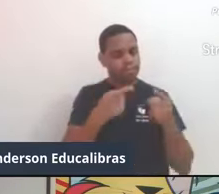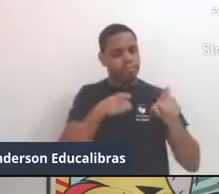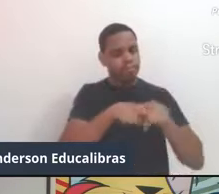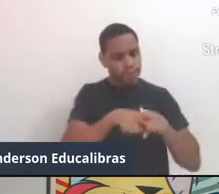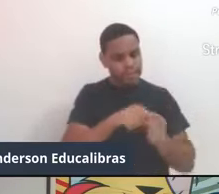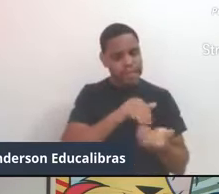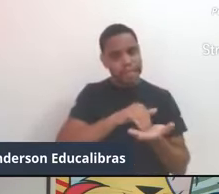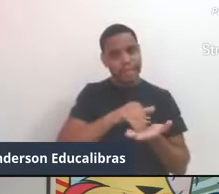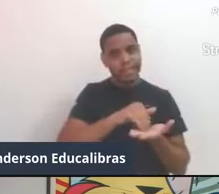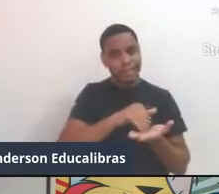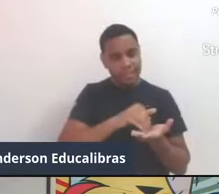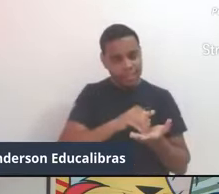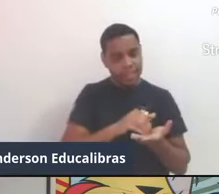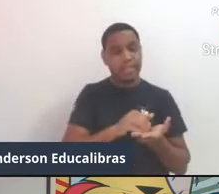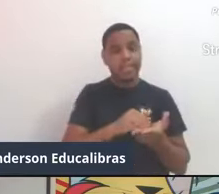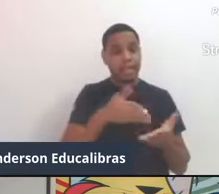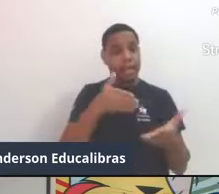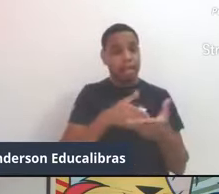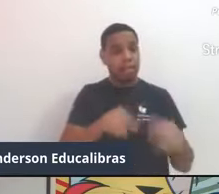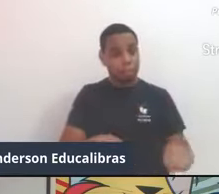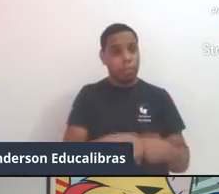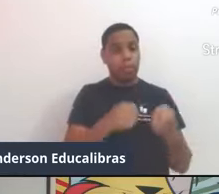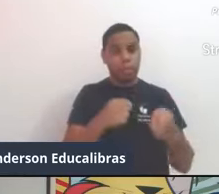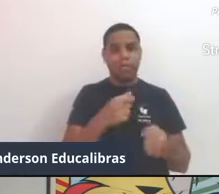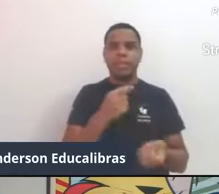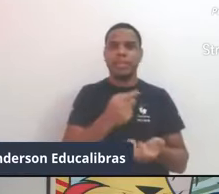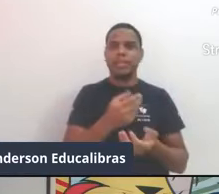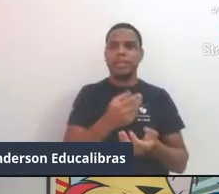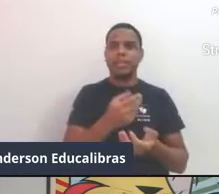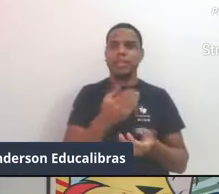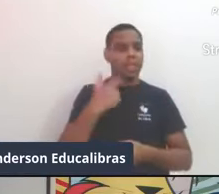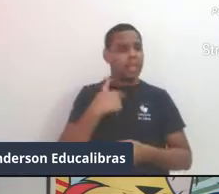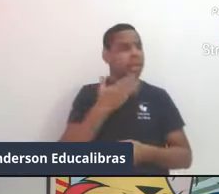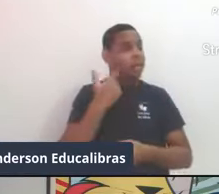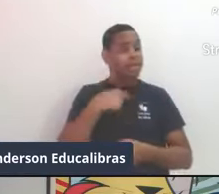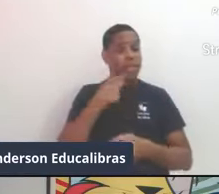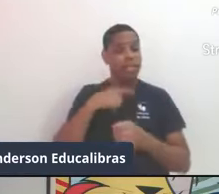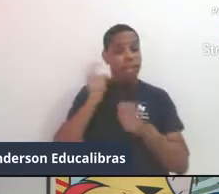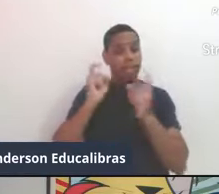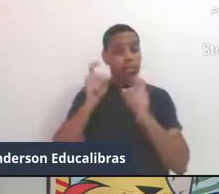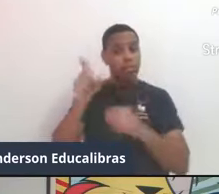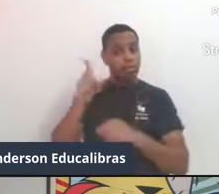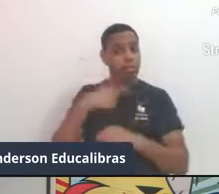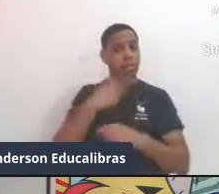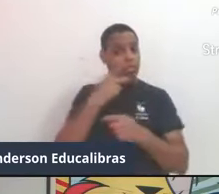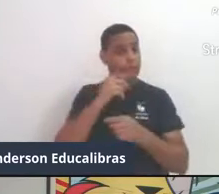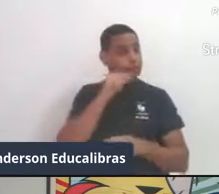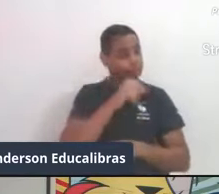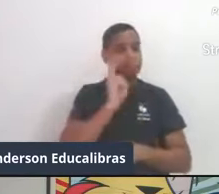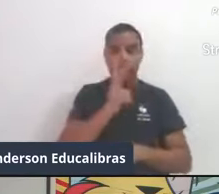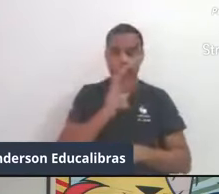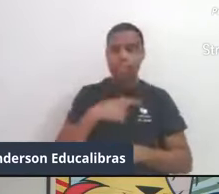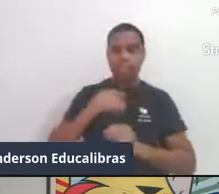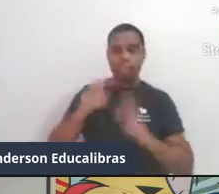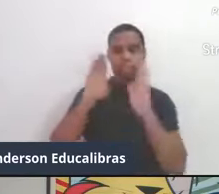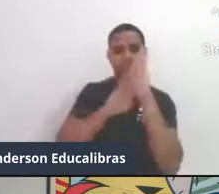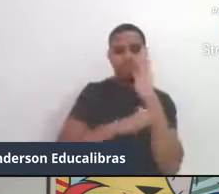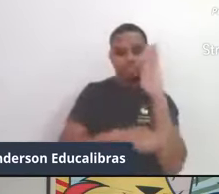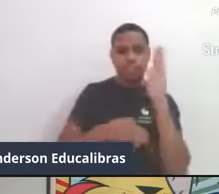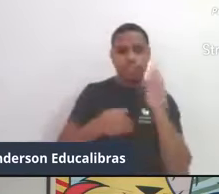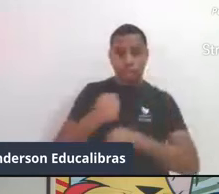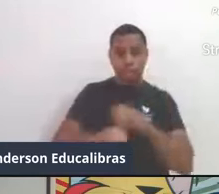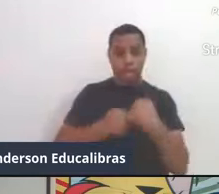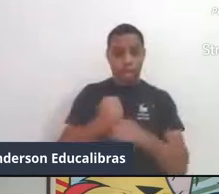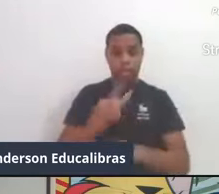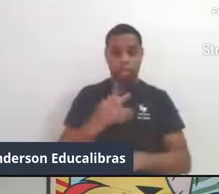no Sem Barreiras. Acabei de sair, professor, de uma reunião exatamente falando disso, a gente programando o Sem Barreiras desse ano,